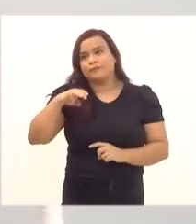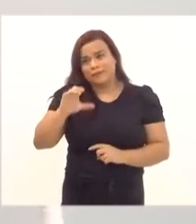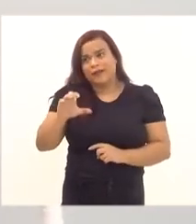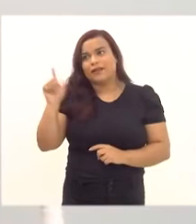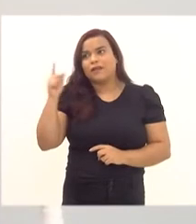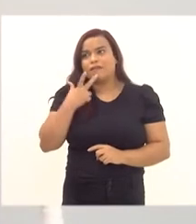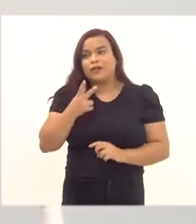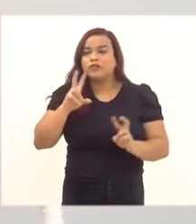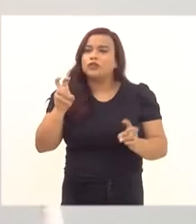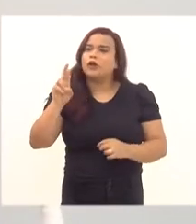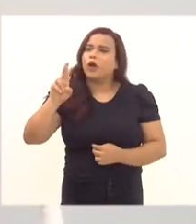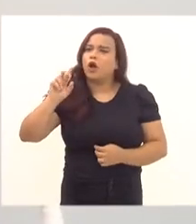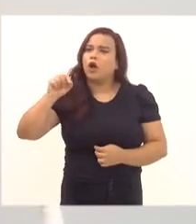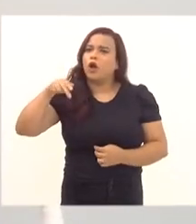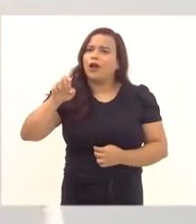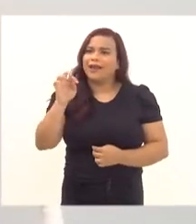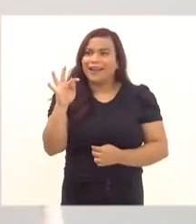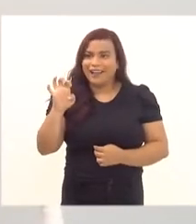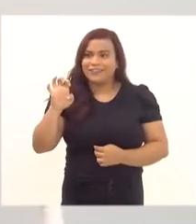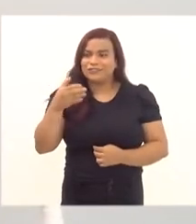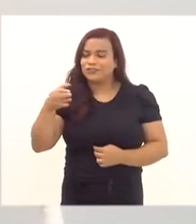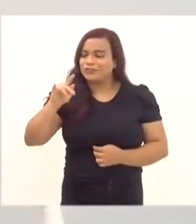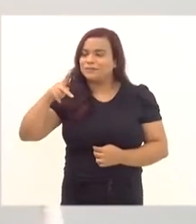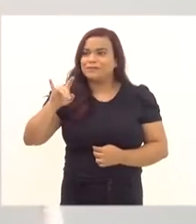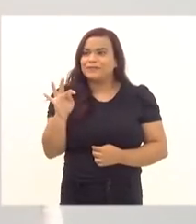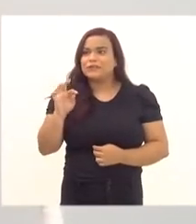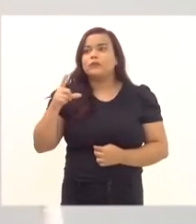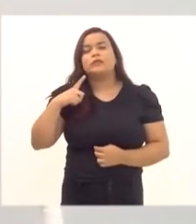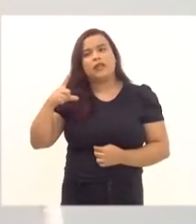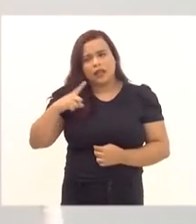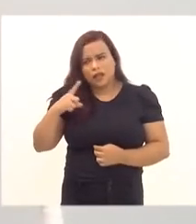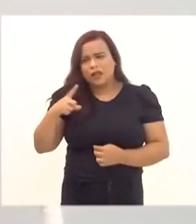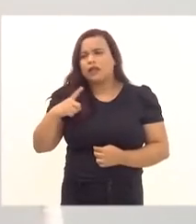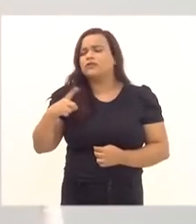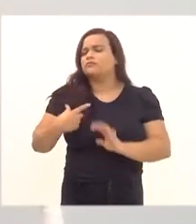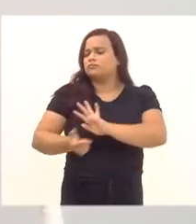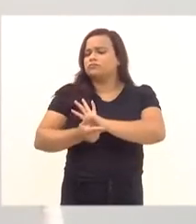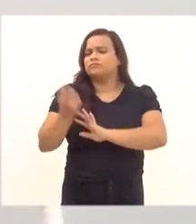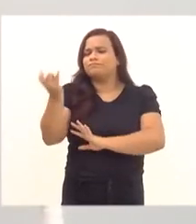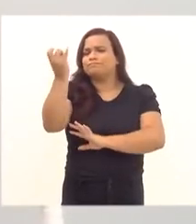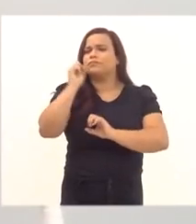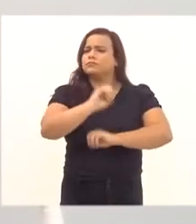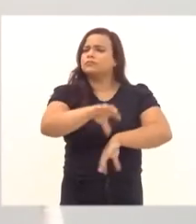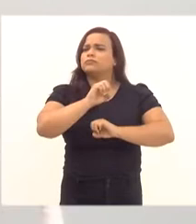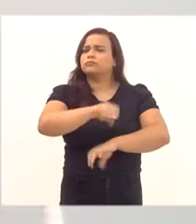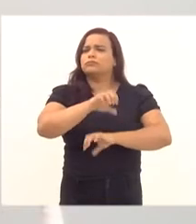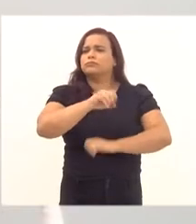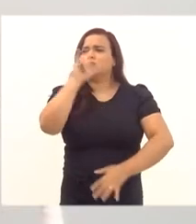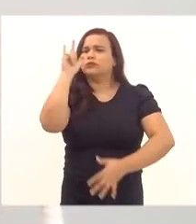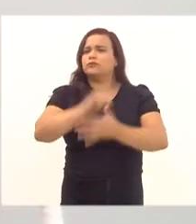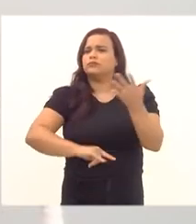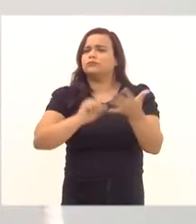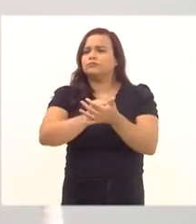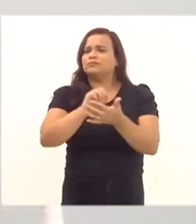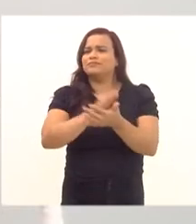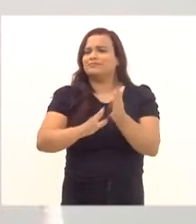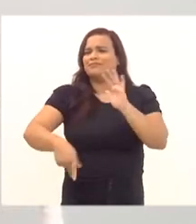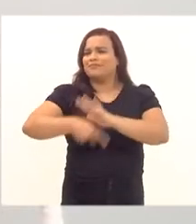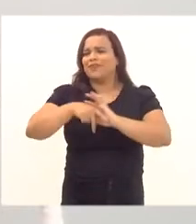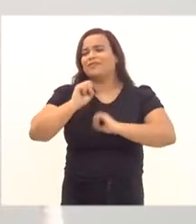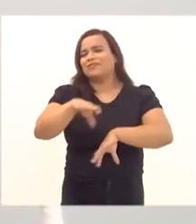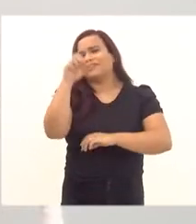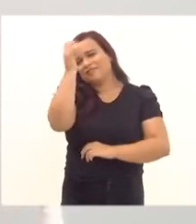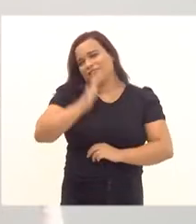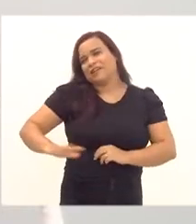Pinto qualquer tipo tem um papel Central também é como educador não é um dos grandes documentos da Educação Nacional tô